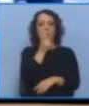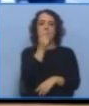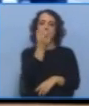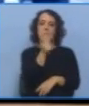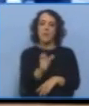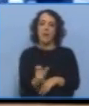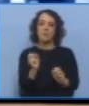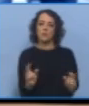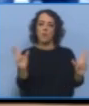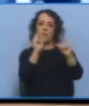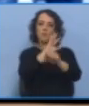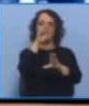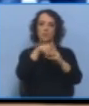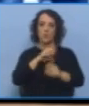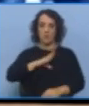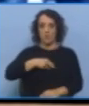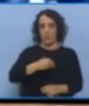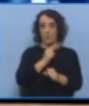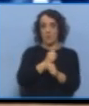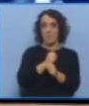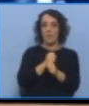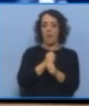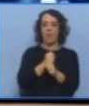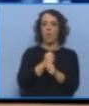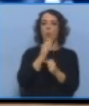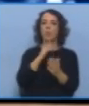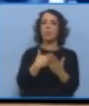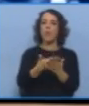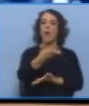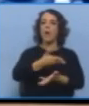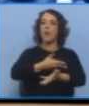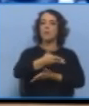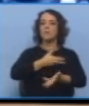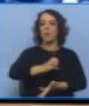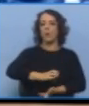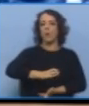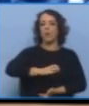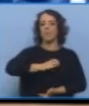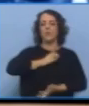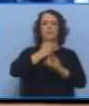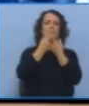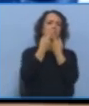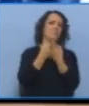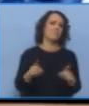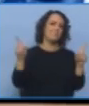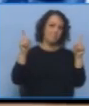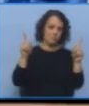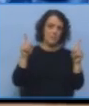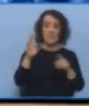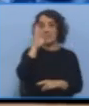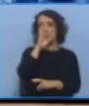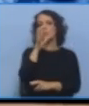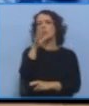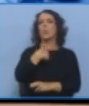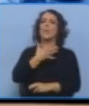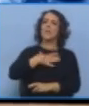do trabalho, vai-nos conduzir a relações de confiança absolutamente distintas. Portanto, se eu tivesse dito: eu quero ter uma